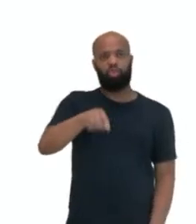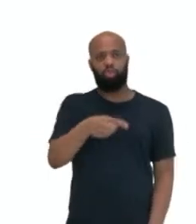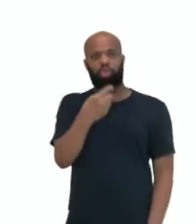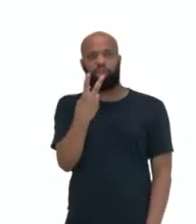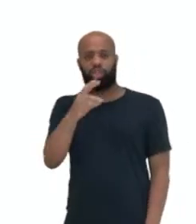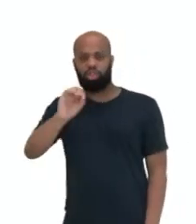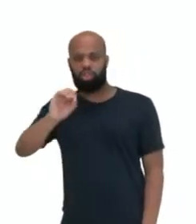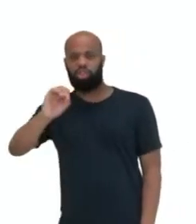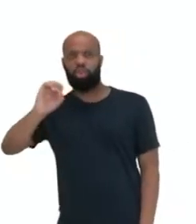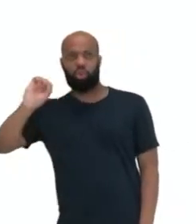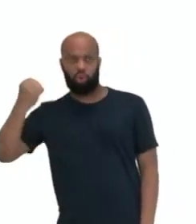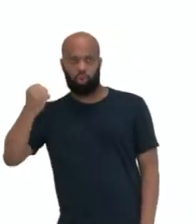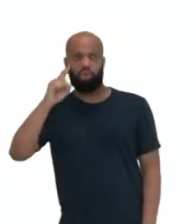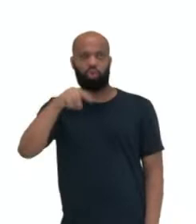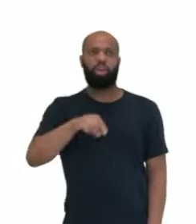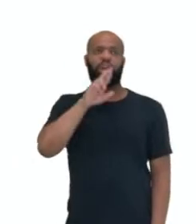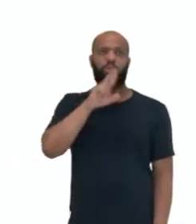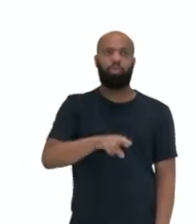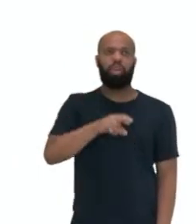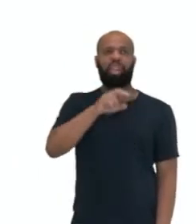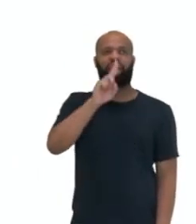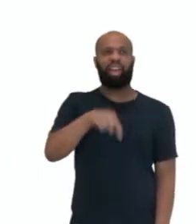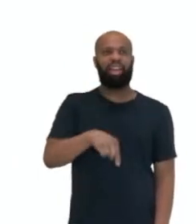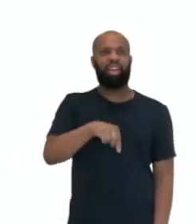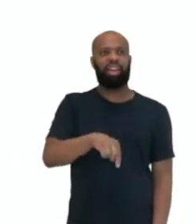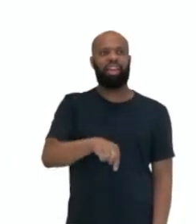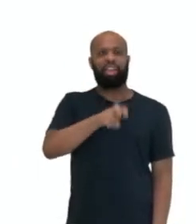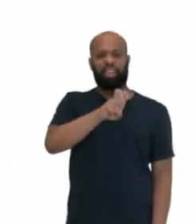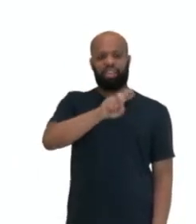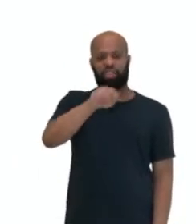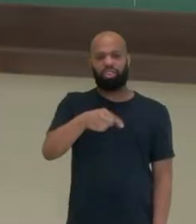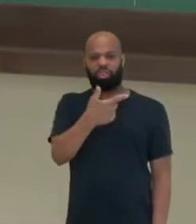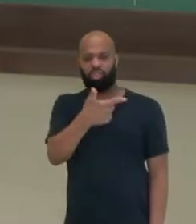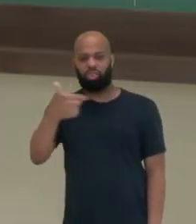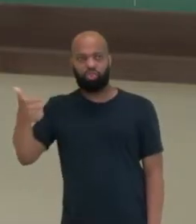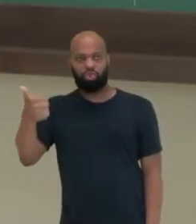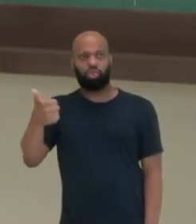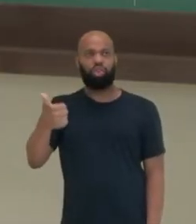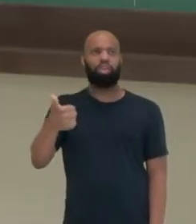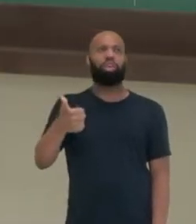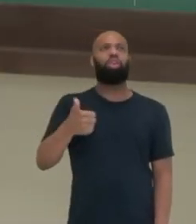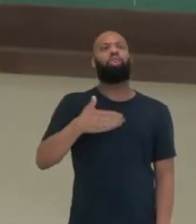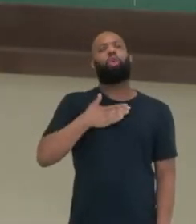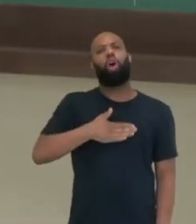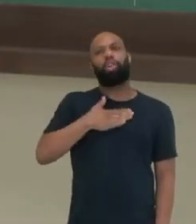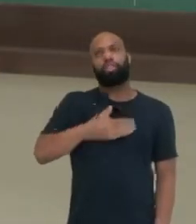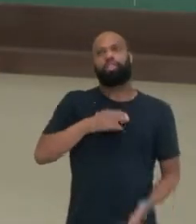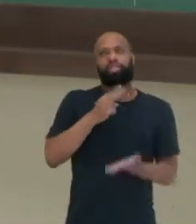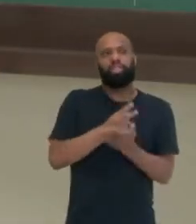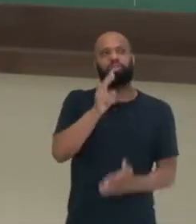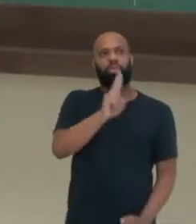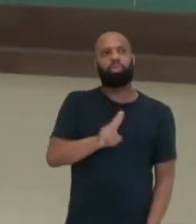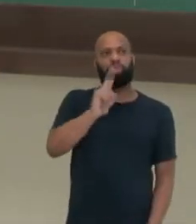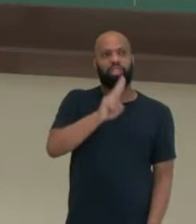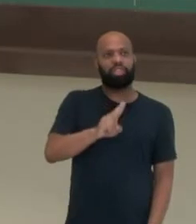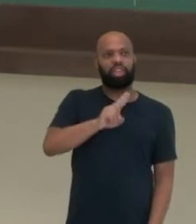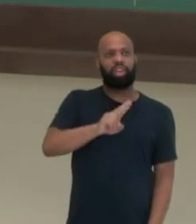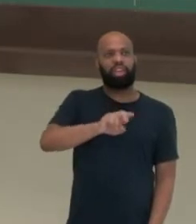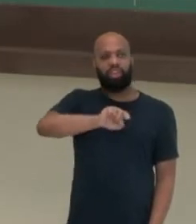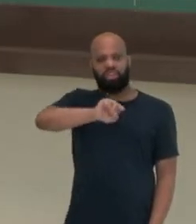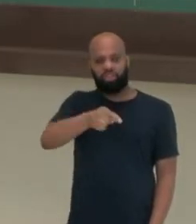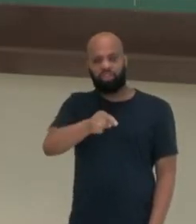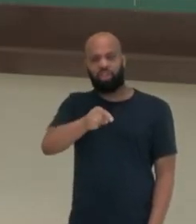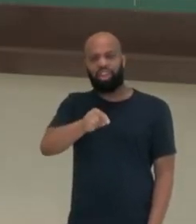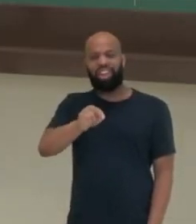5,202, vai dar 5,21. Né? Não sei por que os postos gostam de usar 3 casas depois da vírgula. O nosso sistema